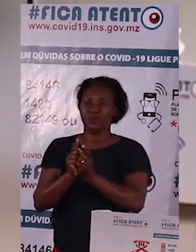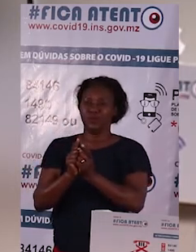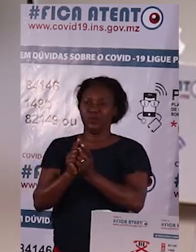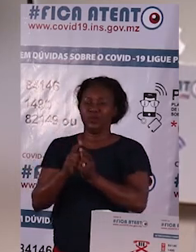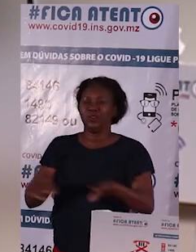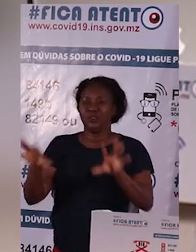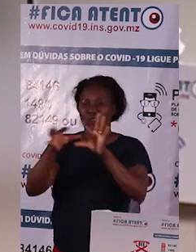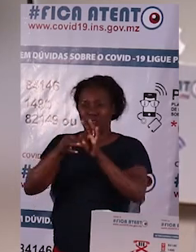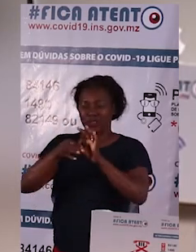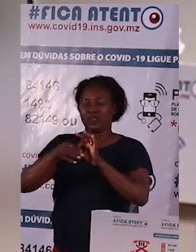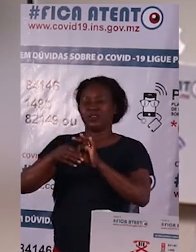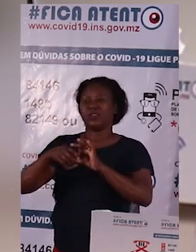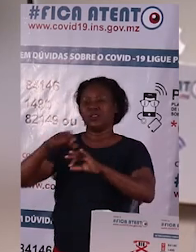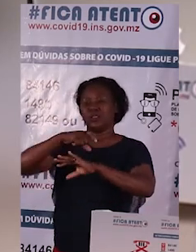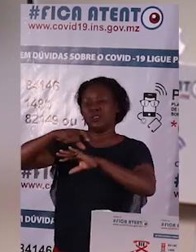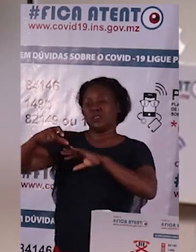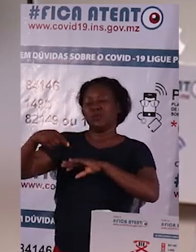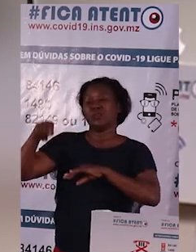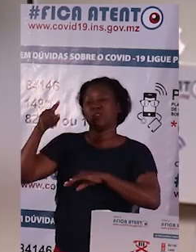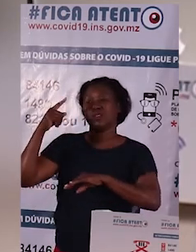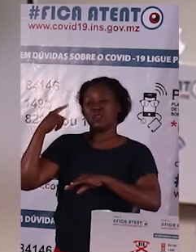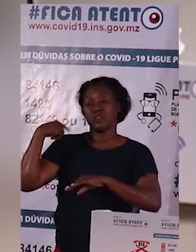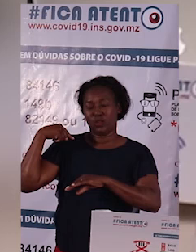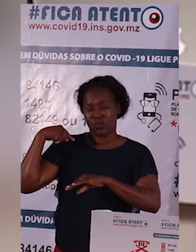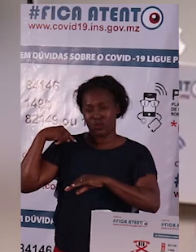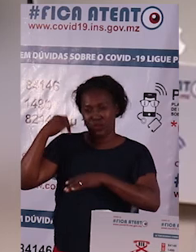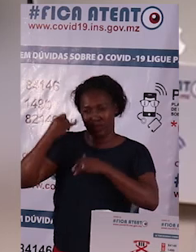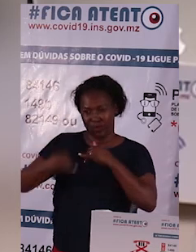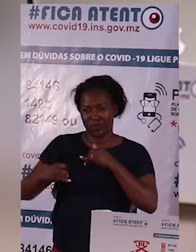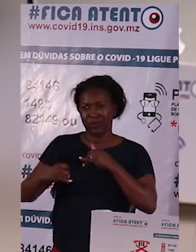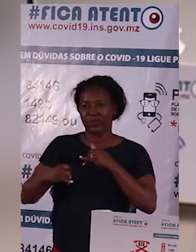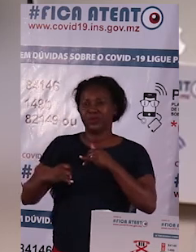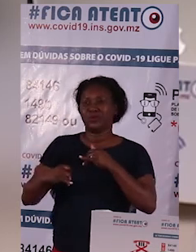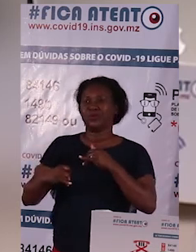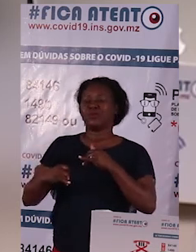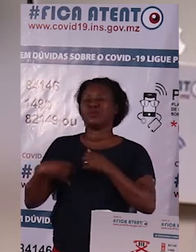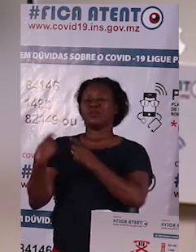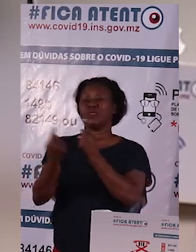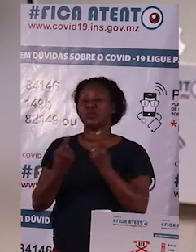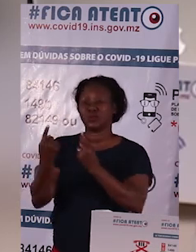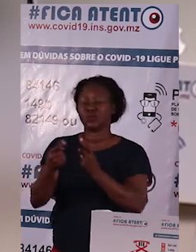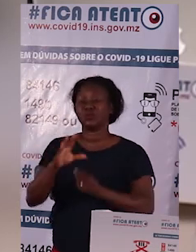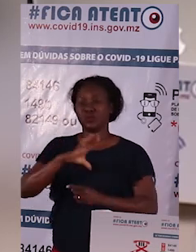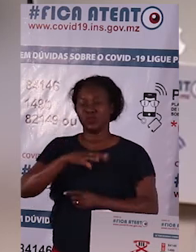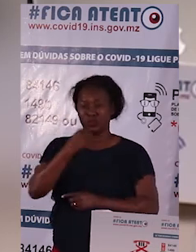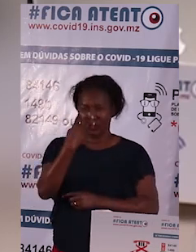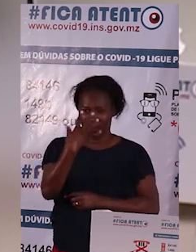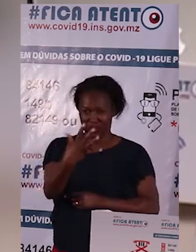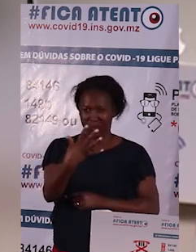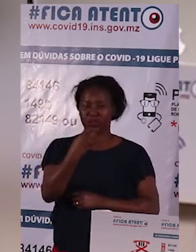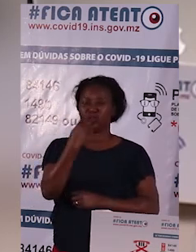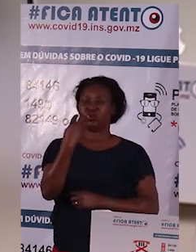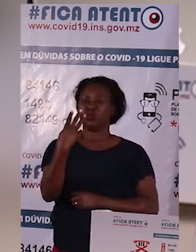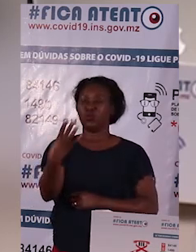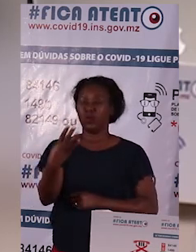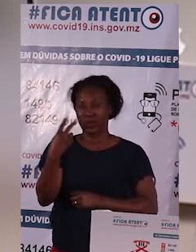semana epidemiológica até ontem. Destes casos, temos 542